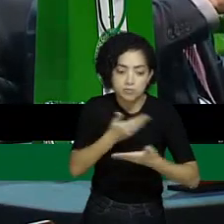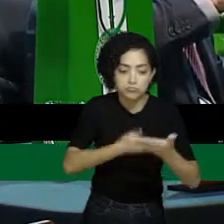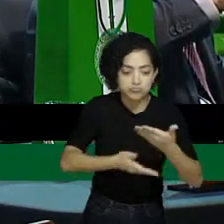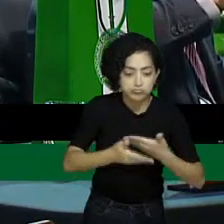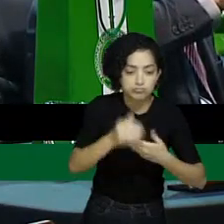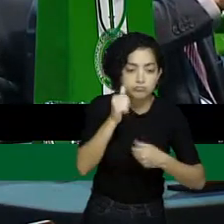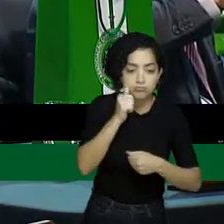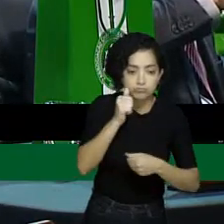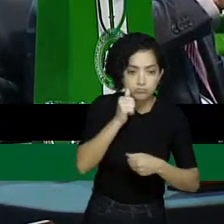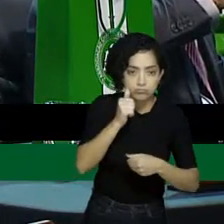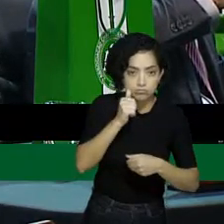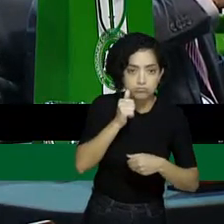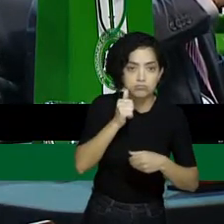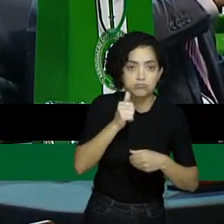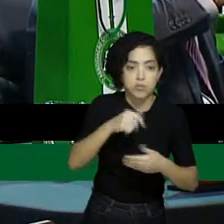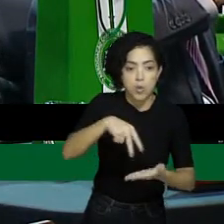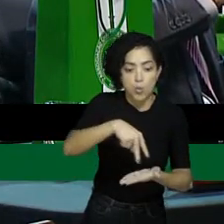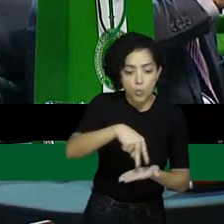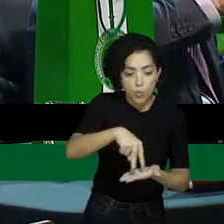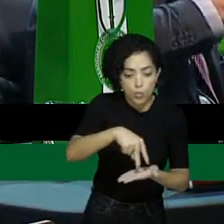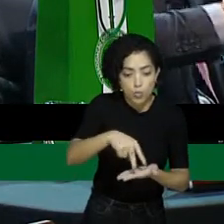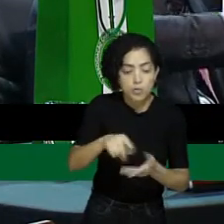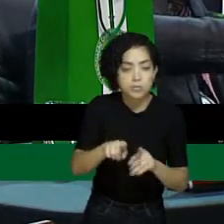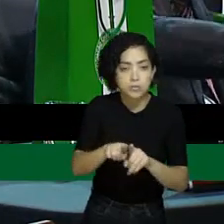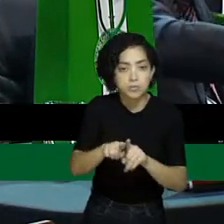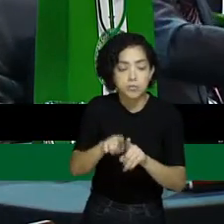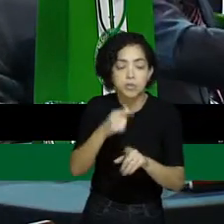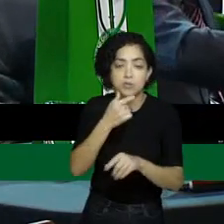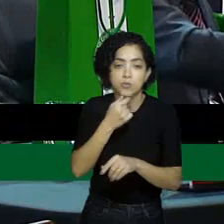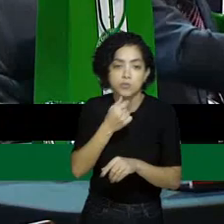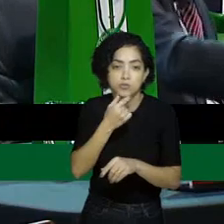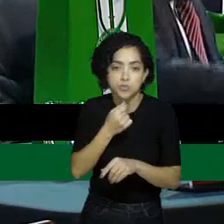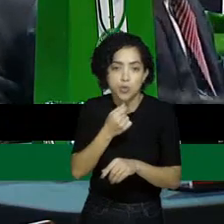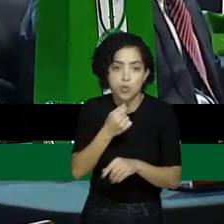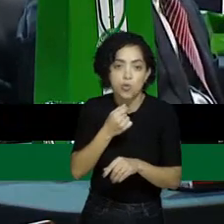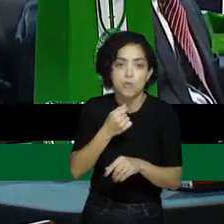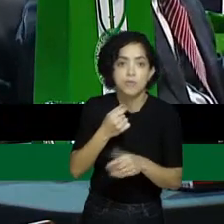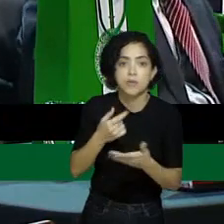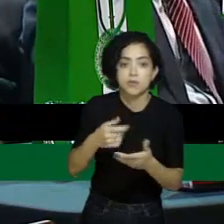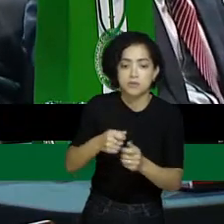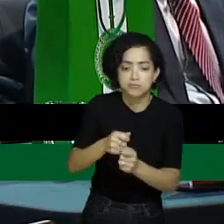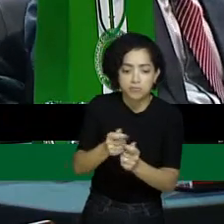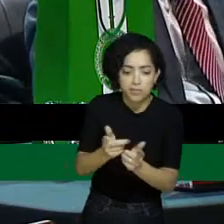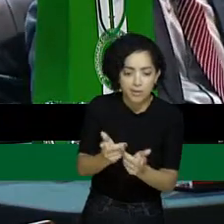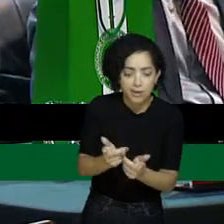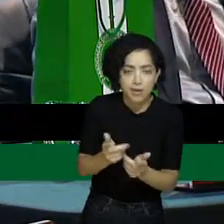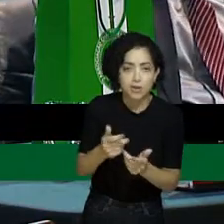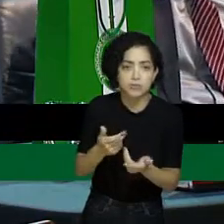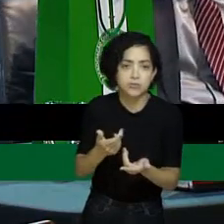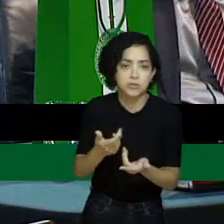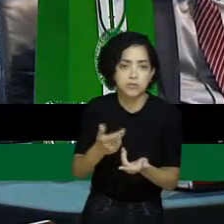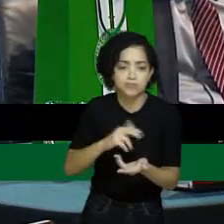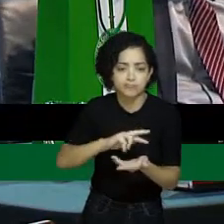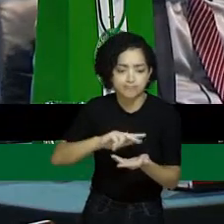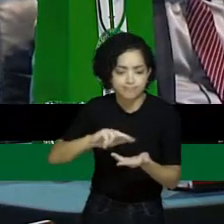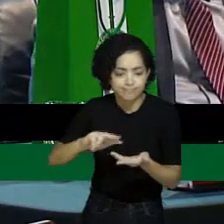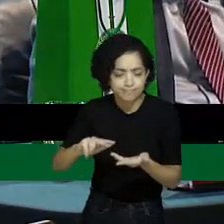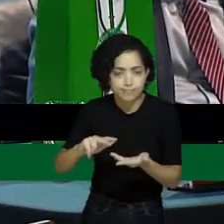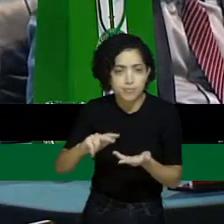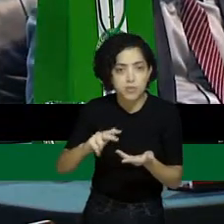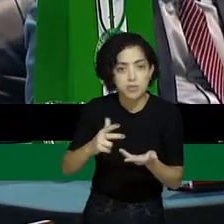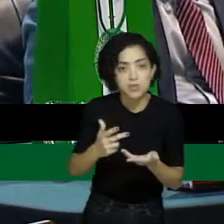mulheres faziam dressa e os homens jogavam cartas, briqueavam, marcavam mutirões